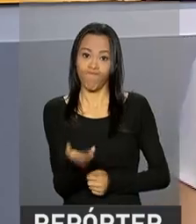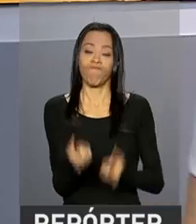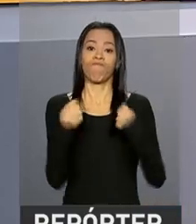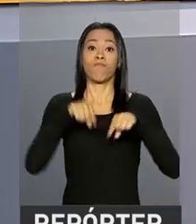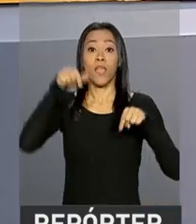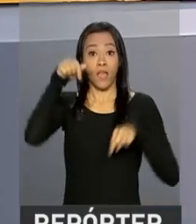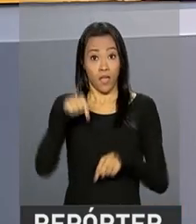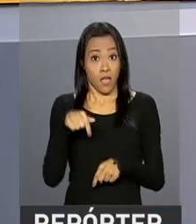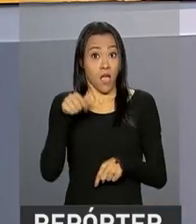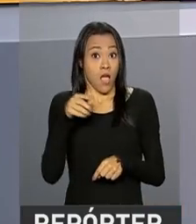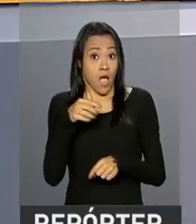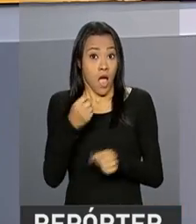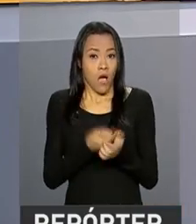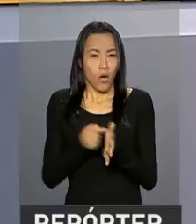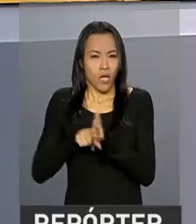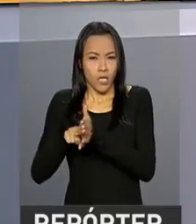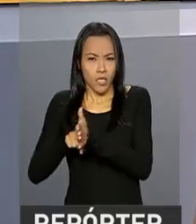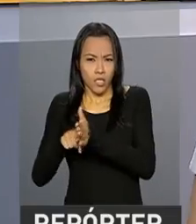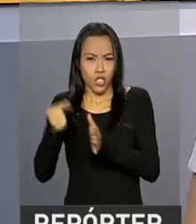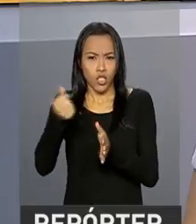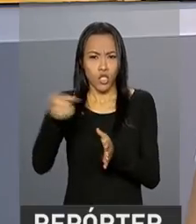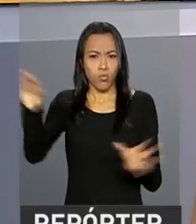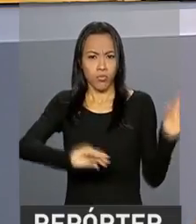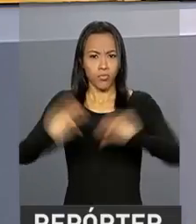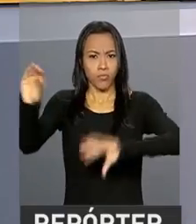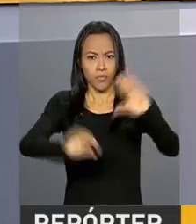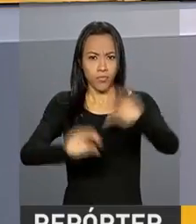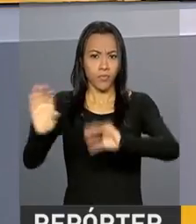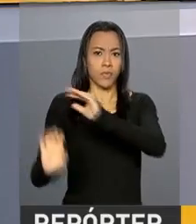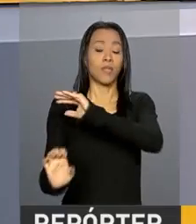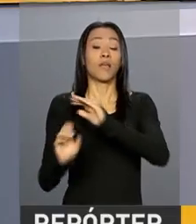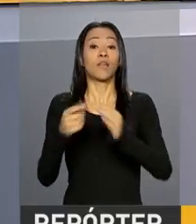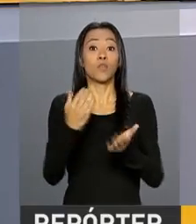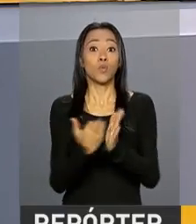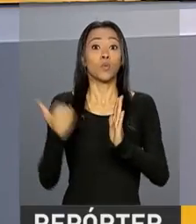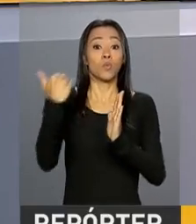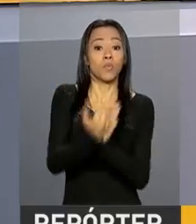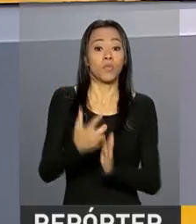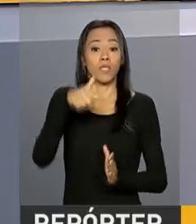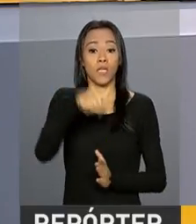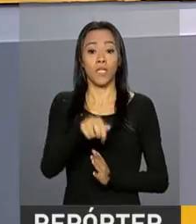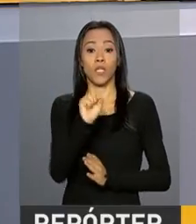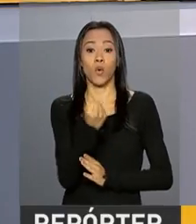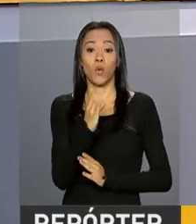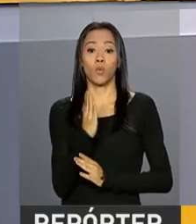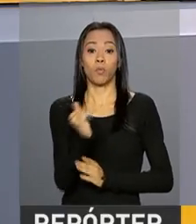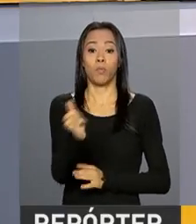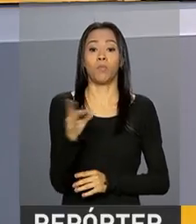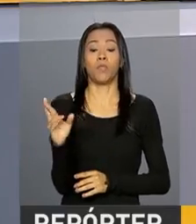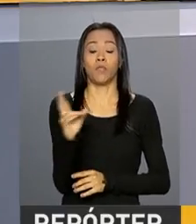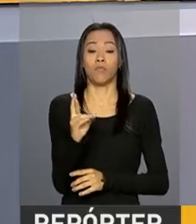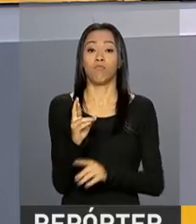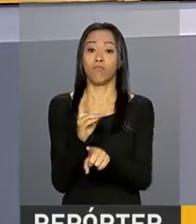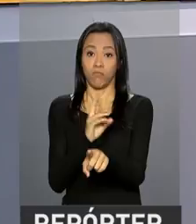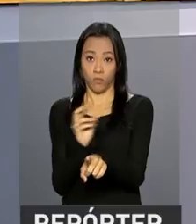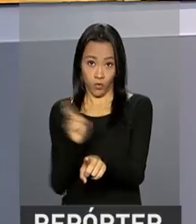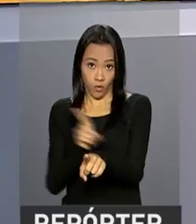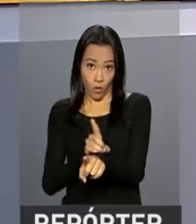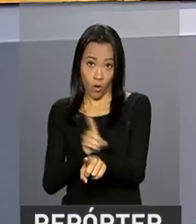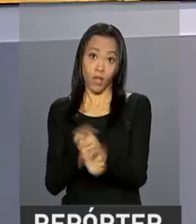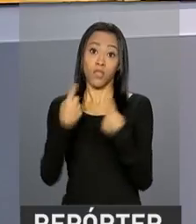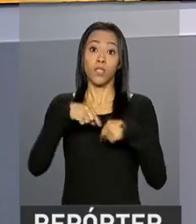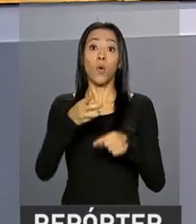já a estimativa para os investimentos estrangeiros diretos no país subiu agora para 78 bilhões de dólares o mercado financeiro